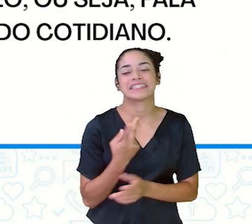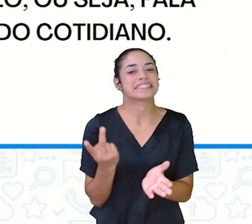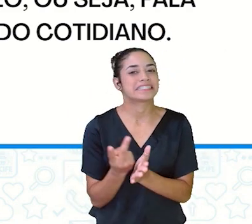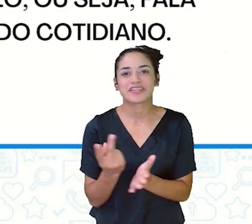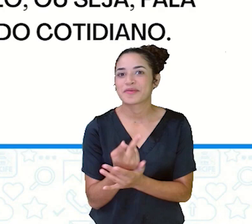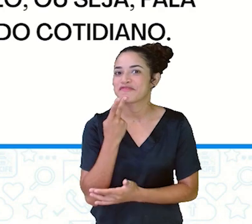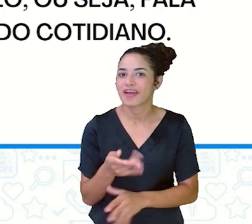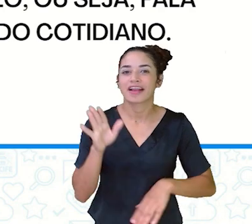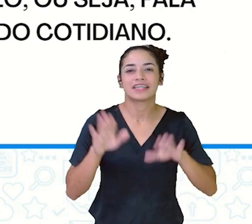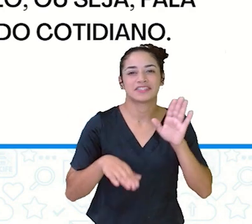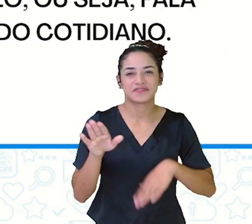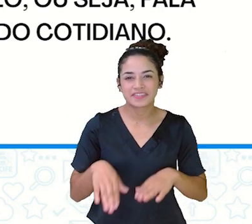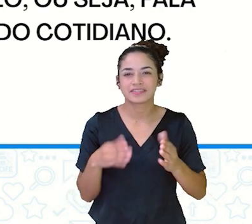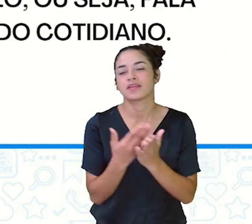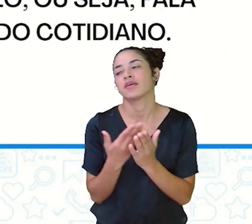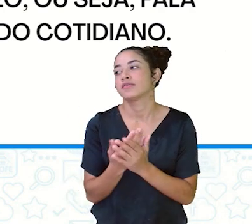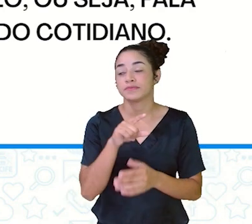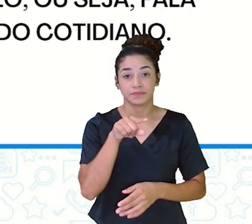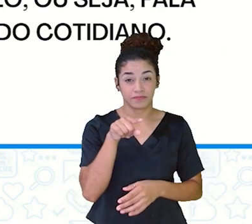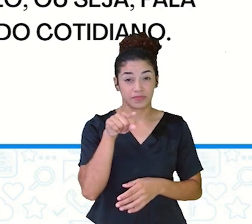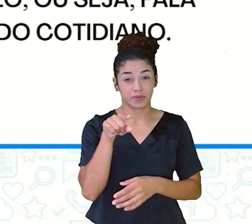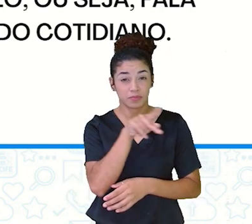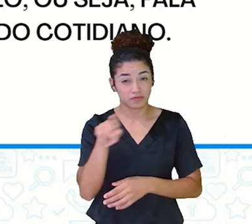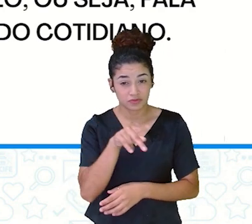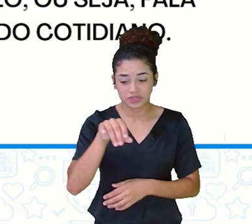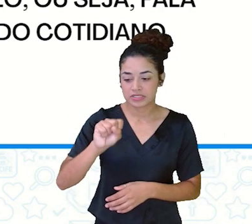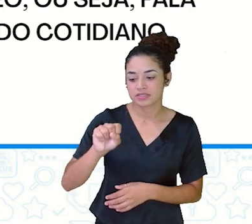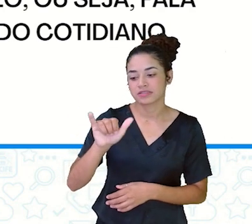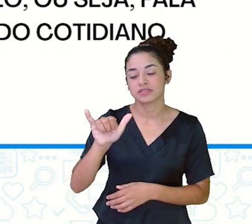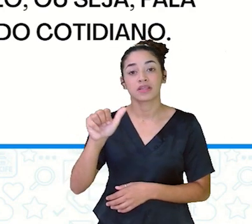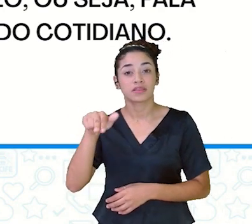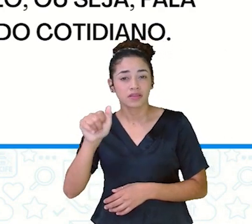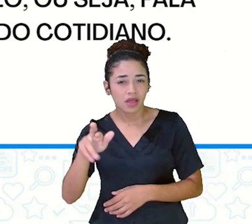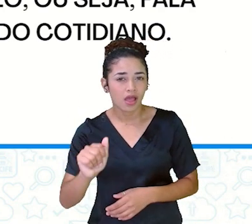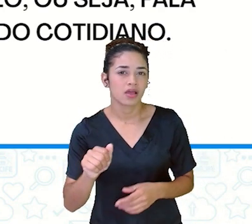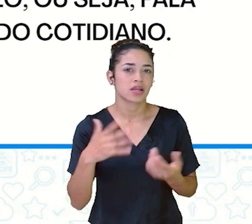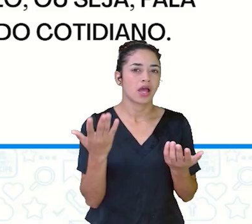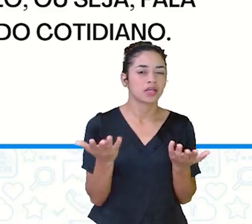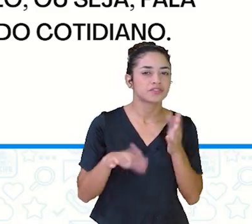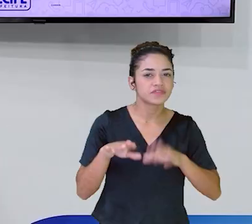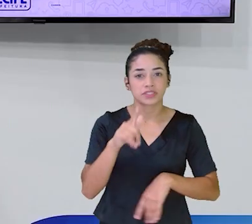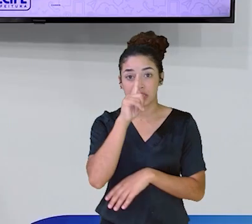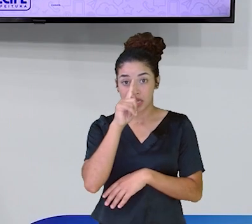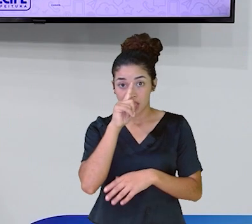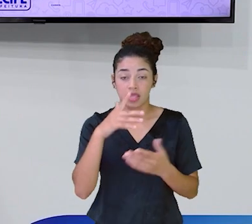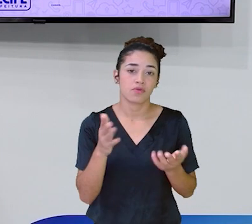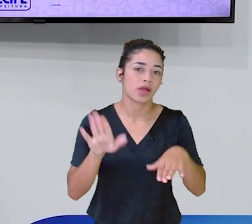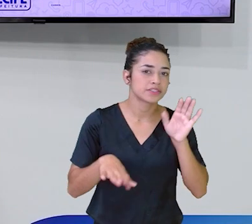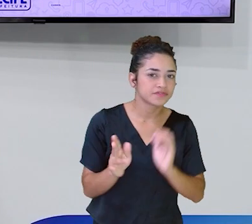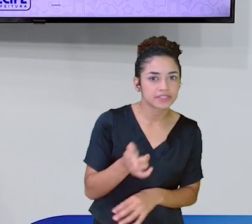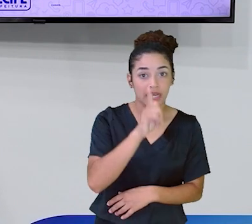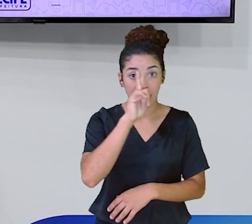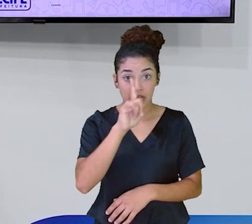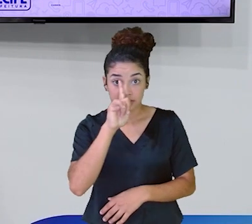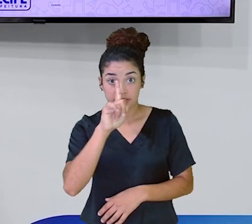às vezes na aula da professora Sinara, ela fala lá do grego, às vezes em latim. Muitas palavras que